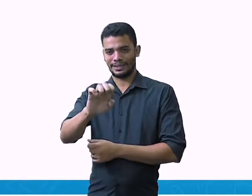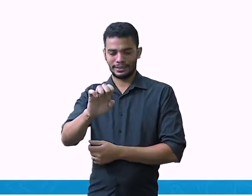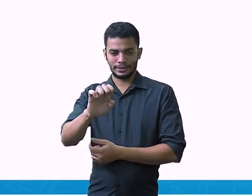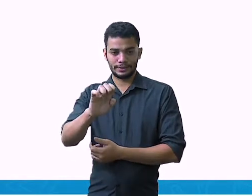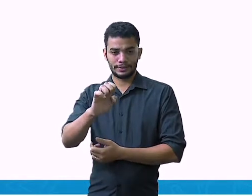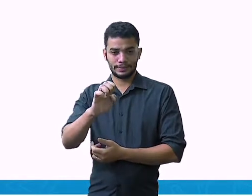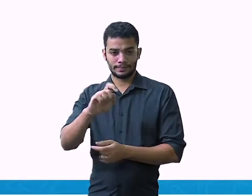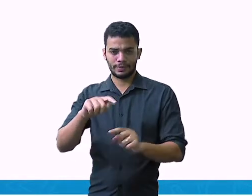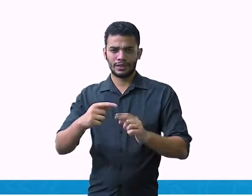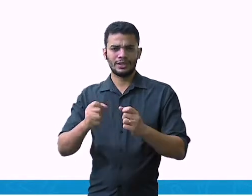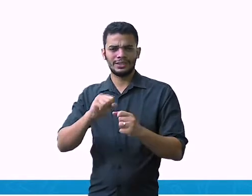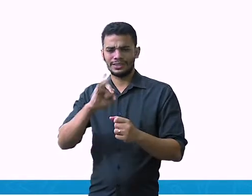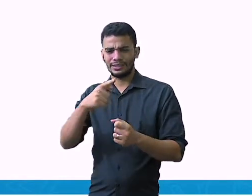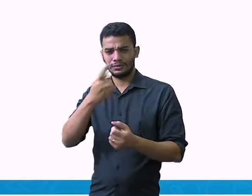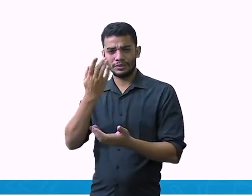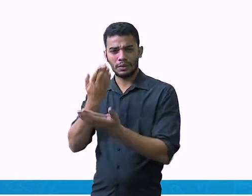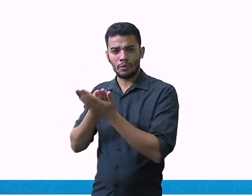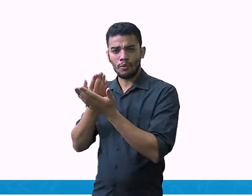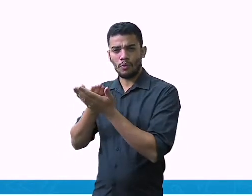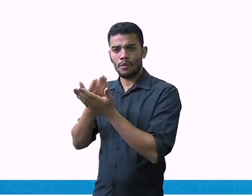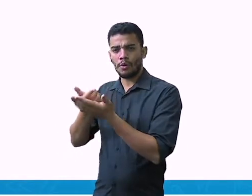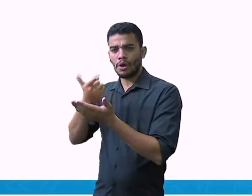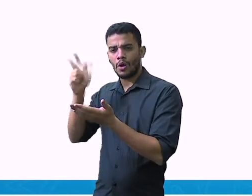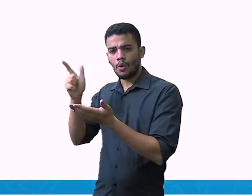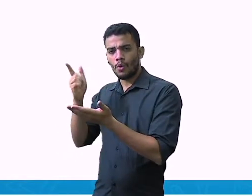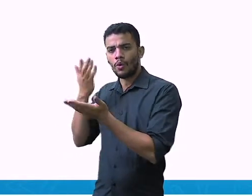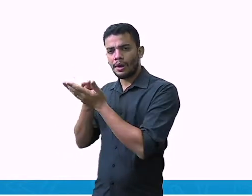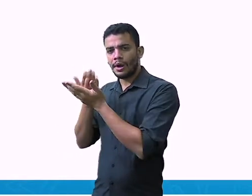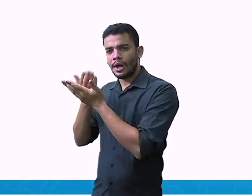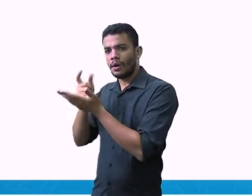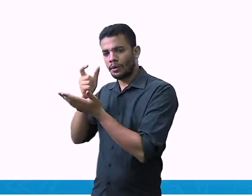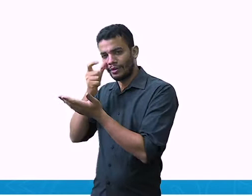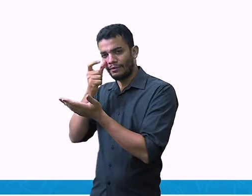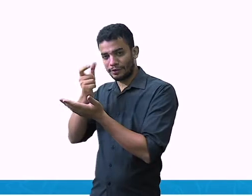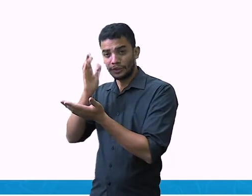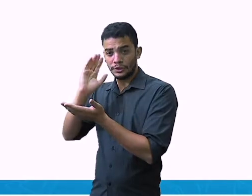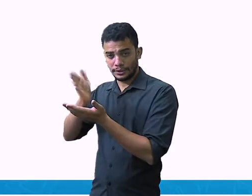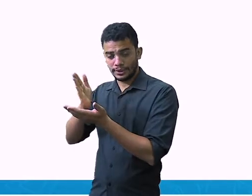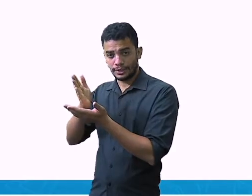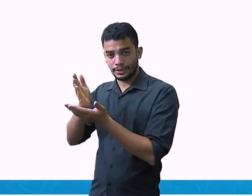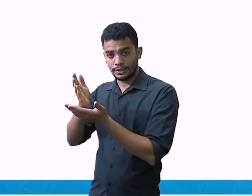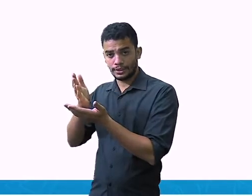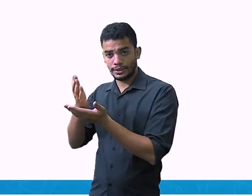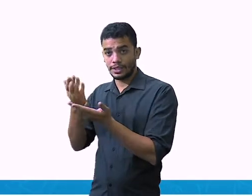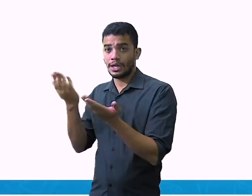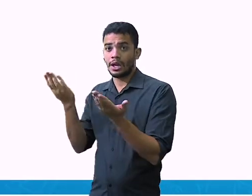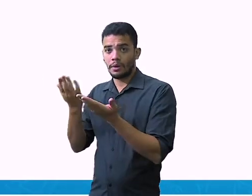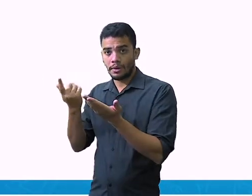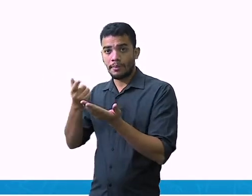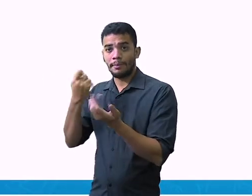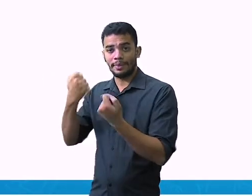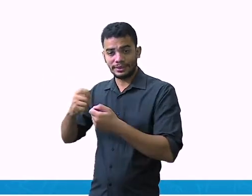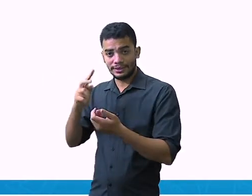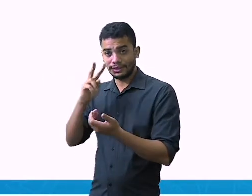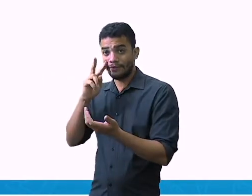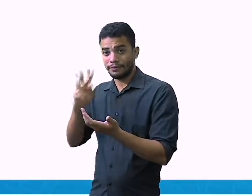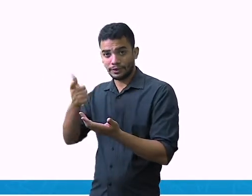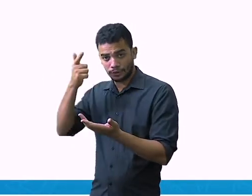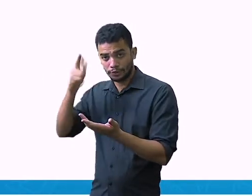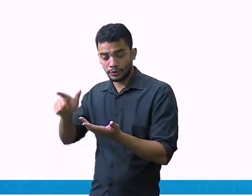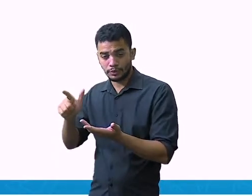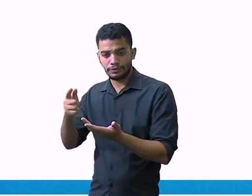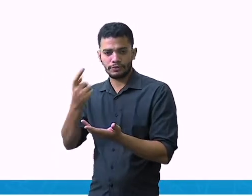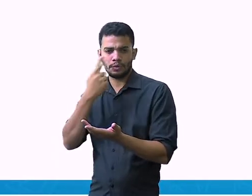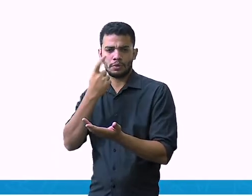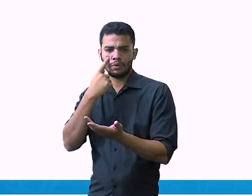aprenderam como se faz a leitura dessa fração. Se você perdeu, assista novamente. Vamos fazer a leitura junto comigo? Nós